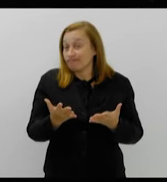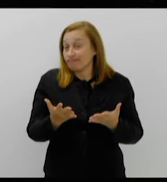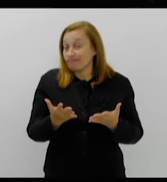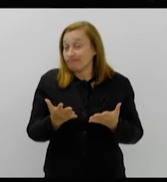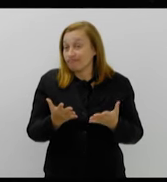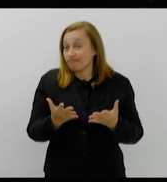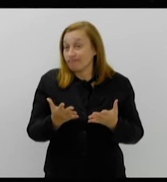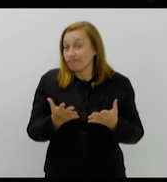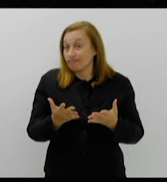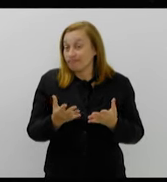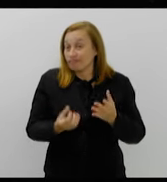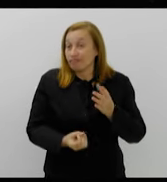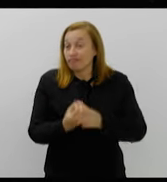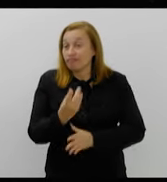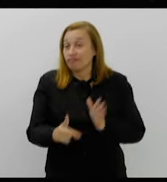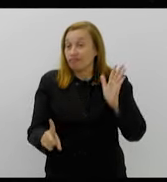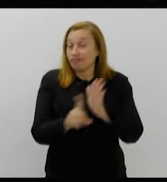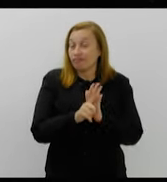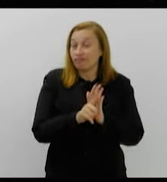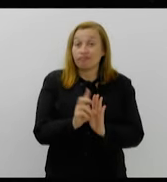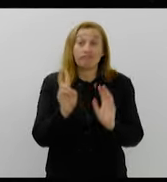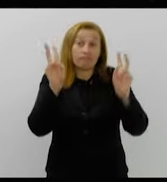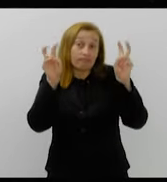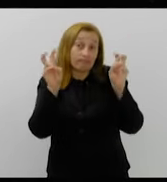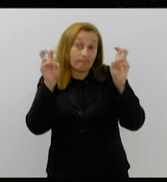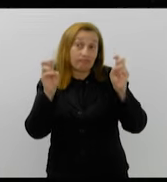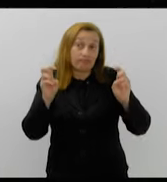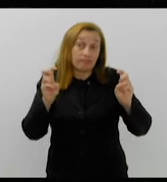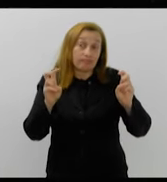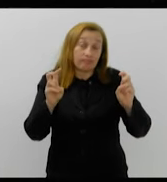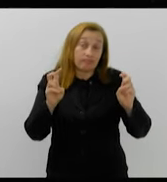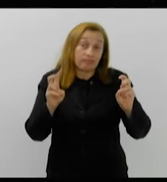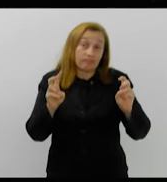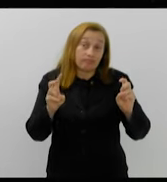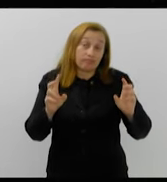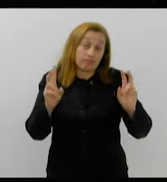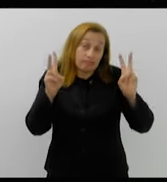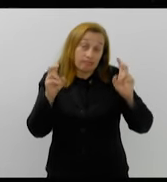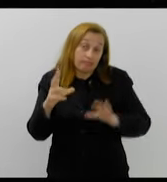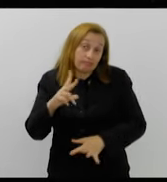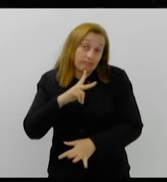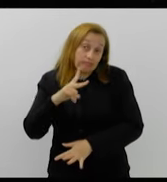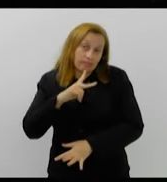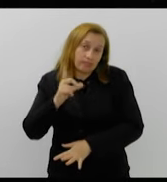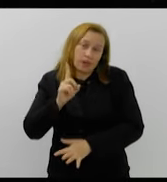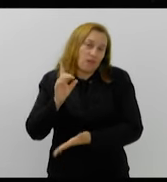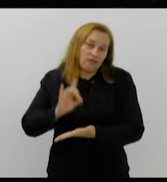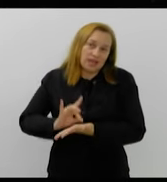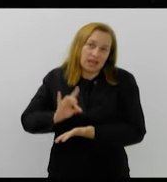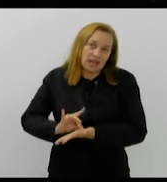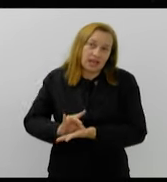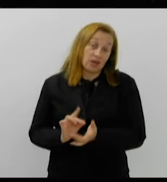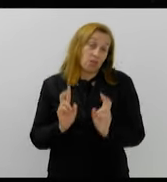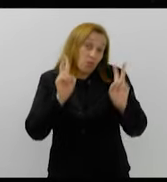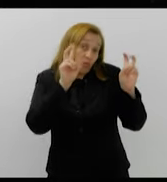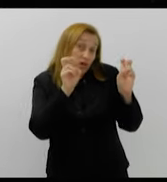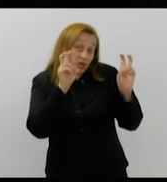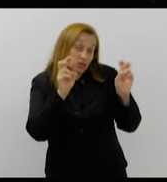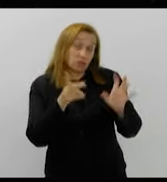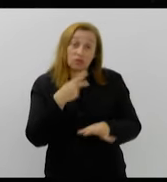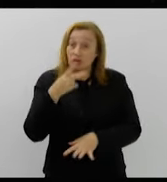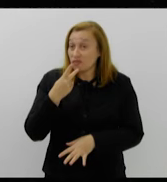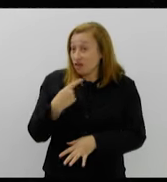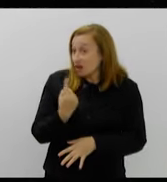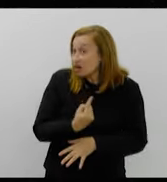legislar sobre relações de iniciativa privada o que não é verdade no caso de quando nós estamos